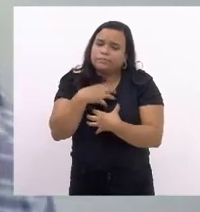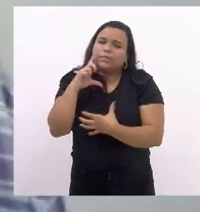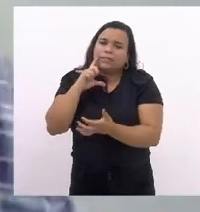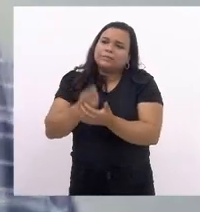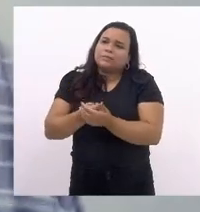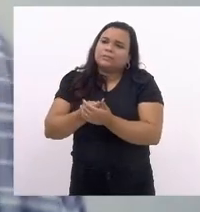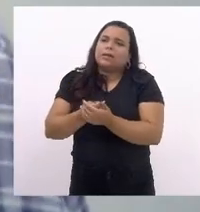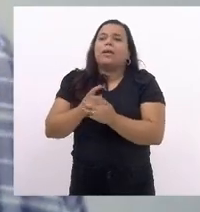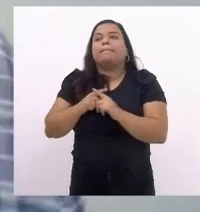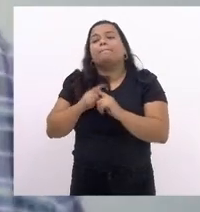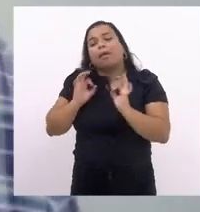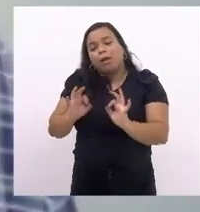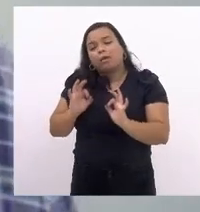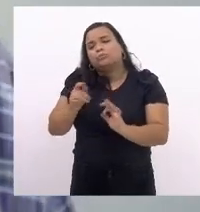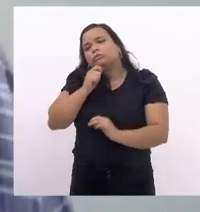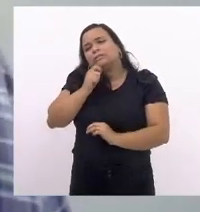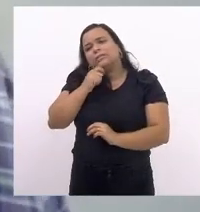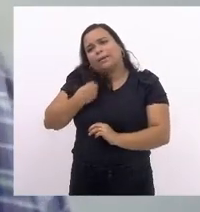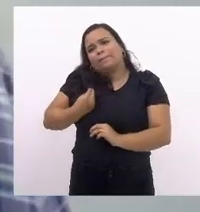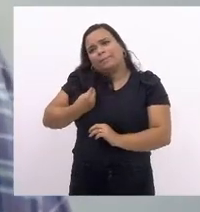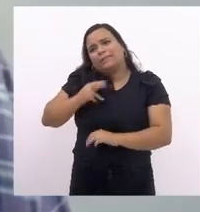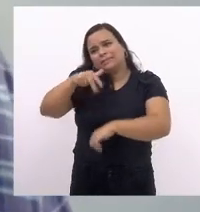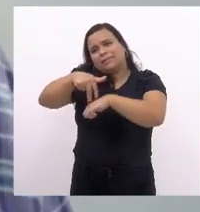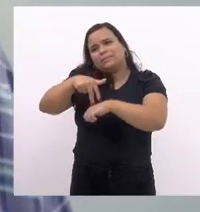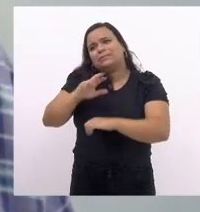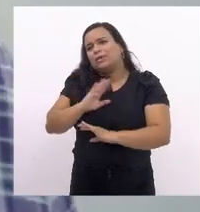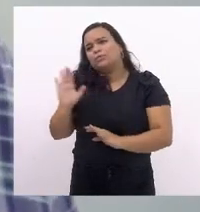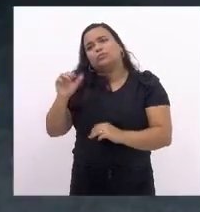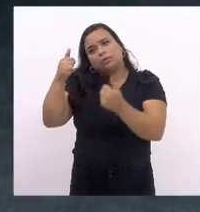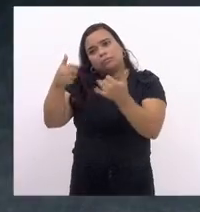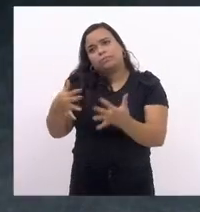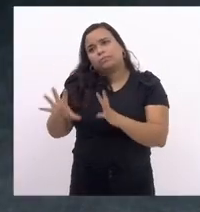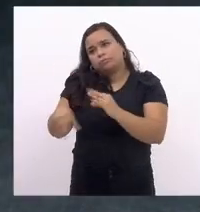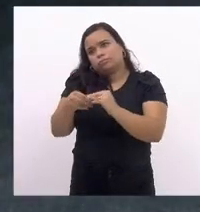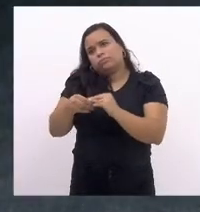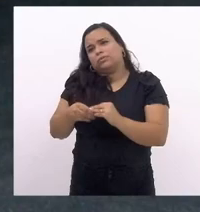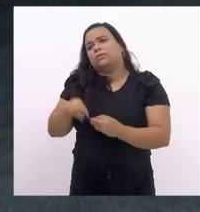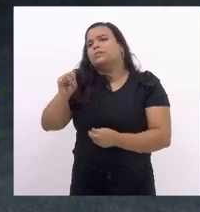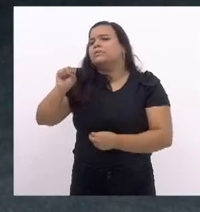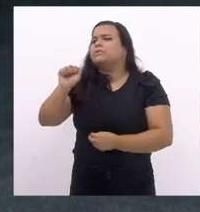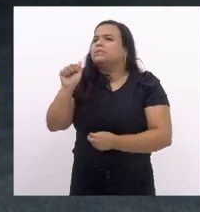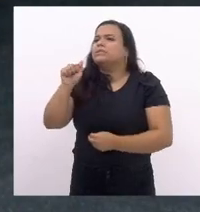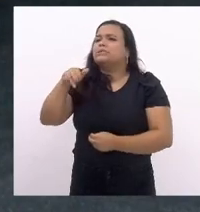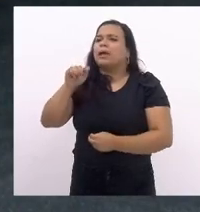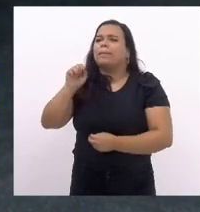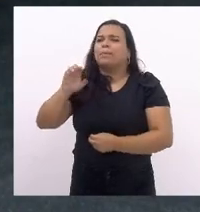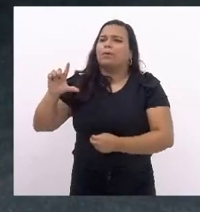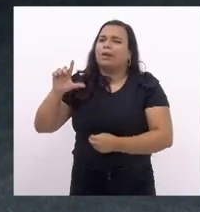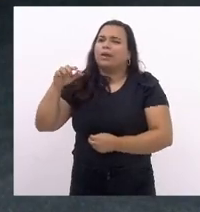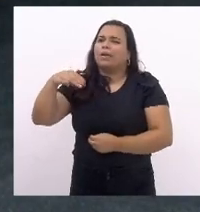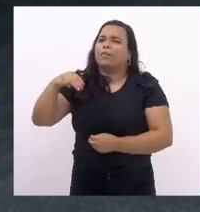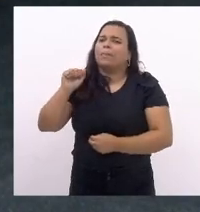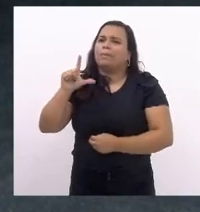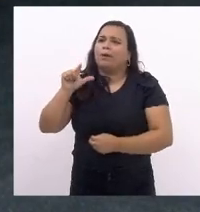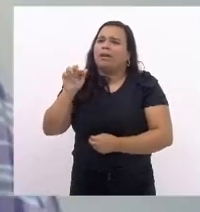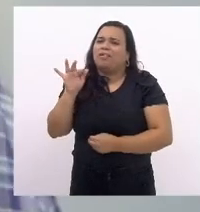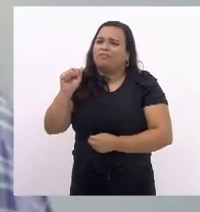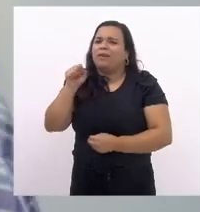estarmos presencialmente aí. Bem, obrigado. Só para deputado Samuel Malafaia, o senhor sempre está